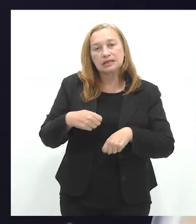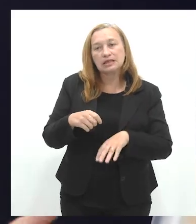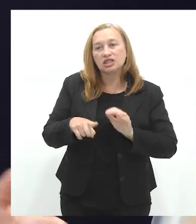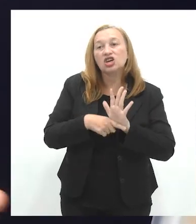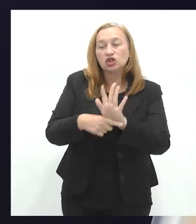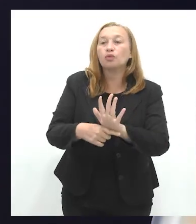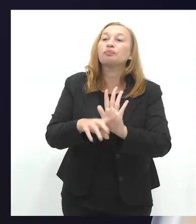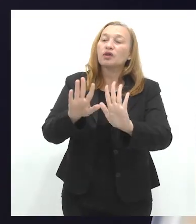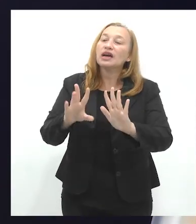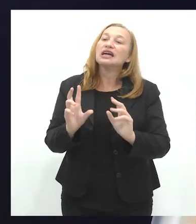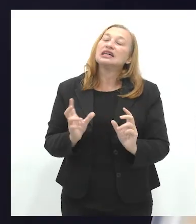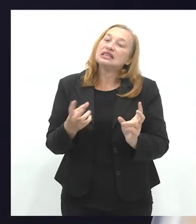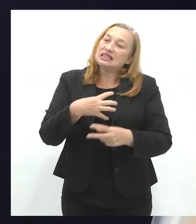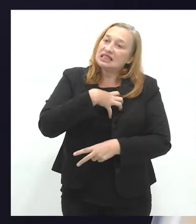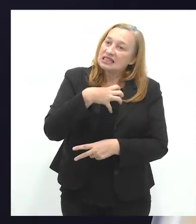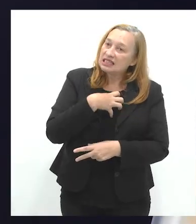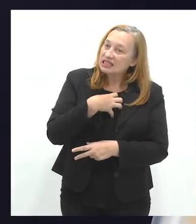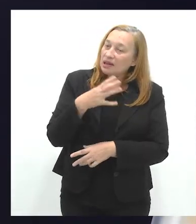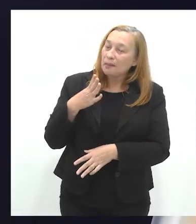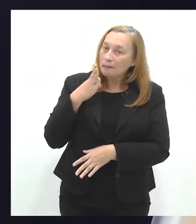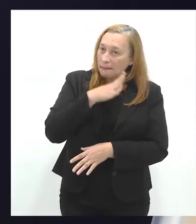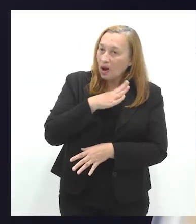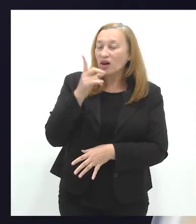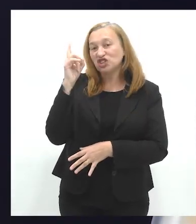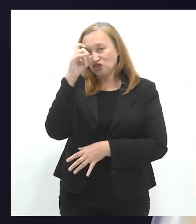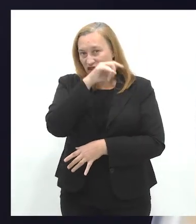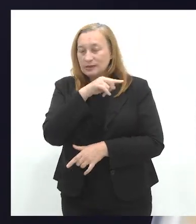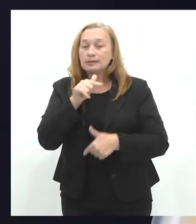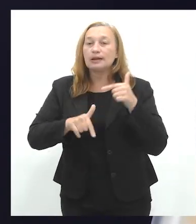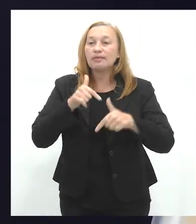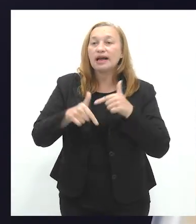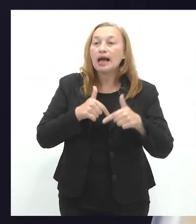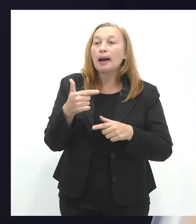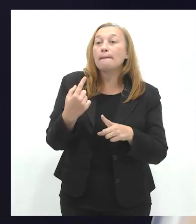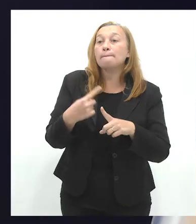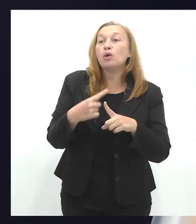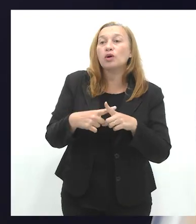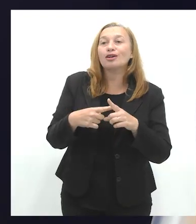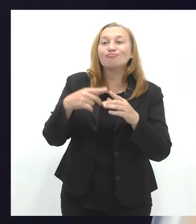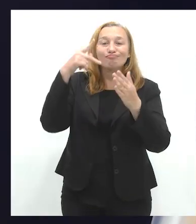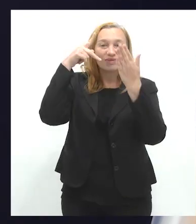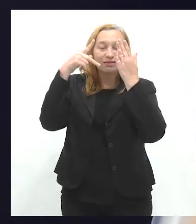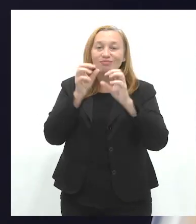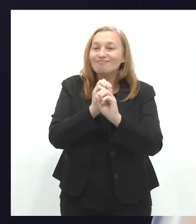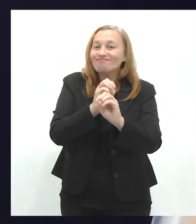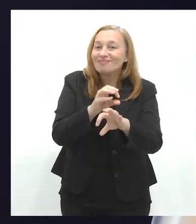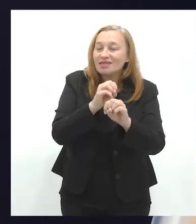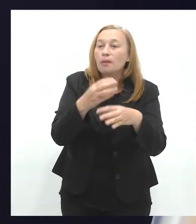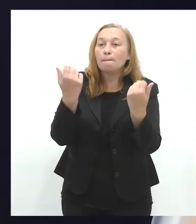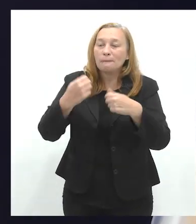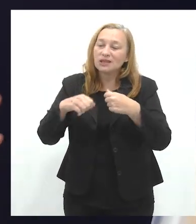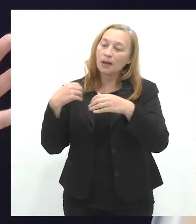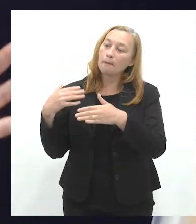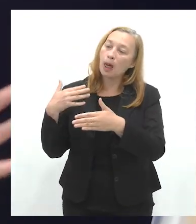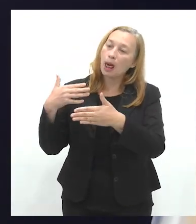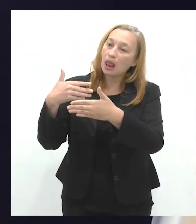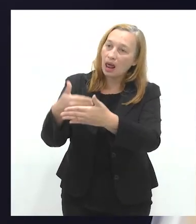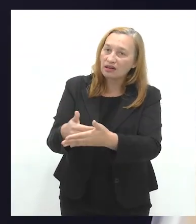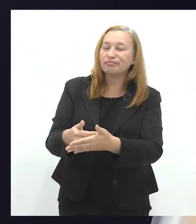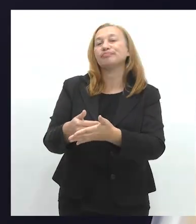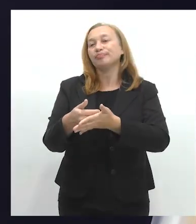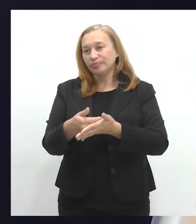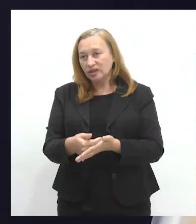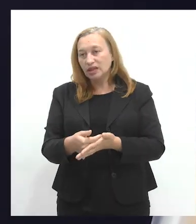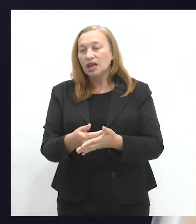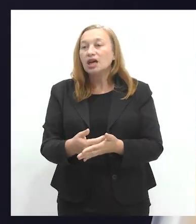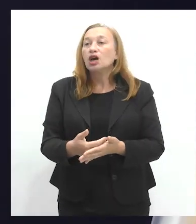essa questão do se sentir ofendido, a gente é bem difícil trabalhar com isso, porque é uma psicoeducação que deve ser feita ao longo do